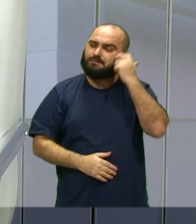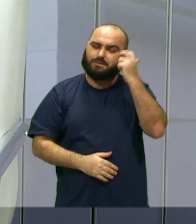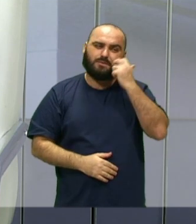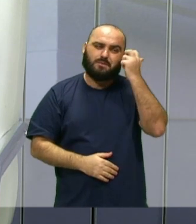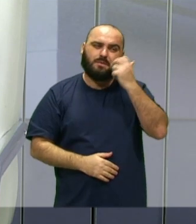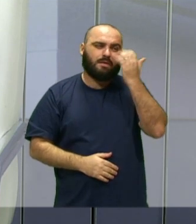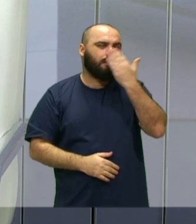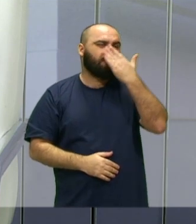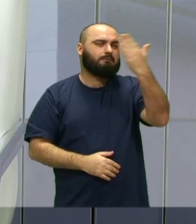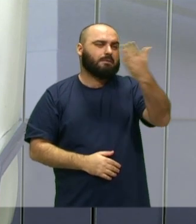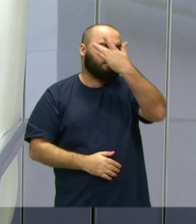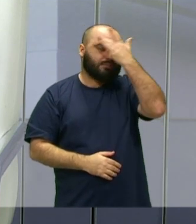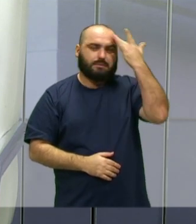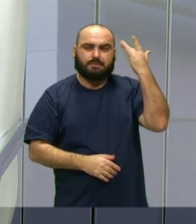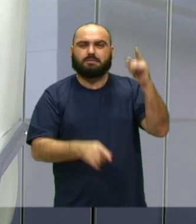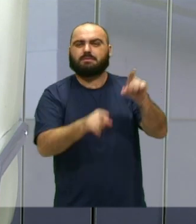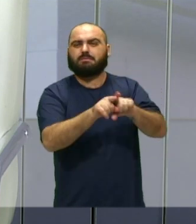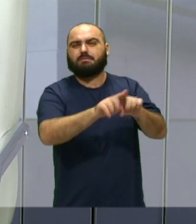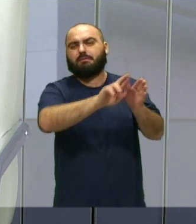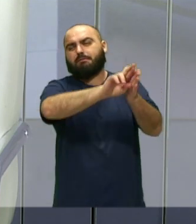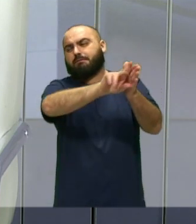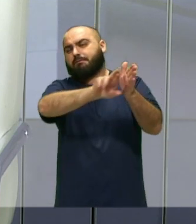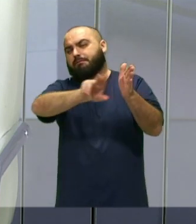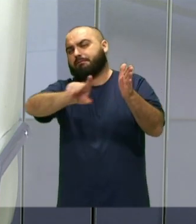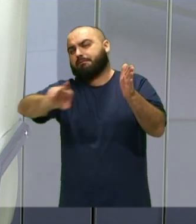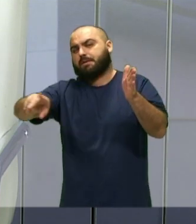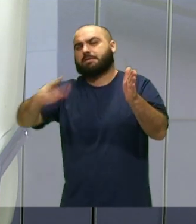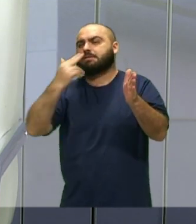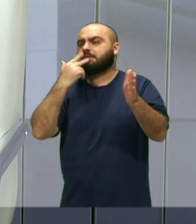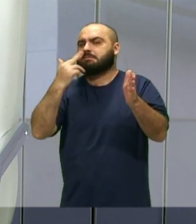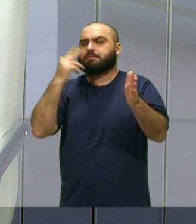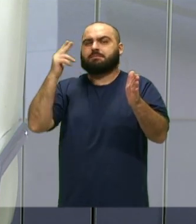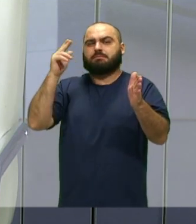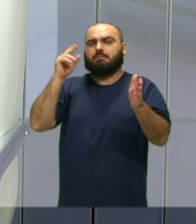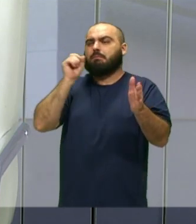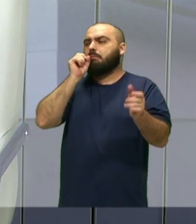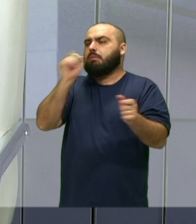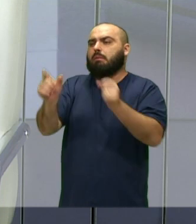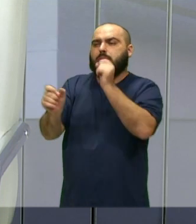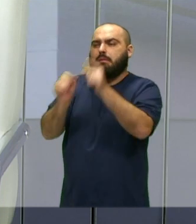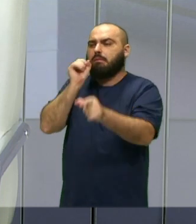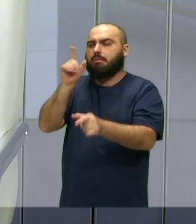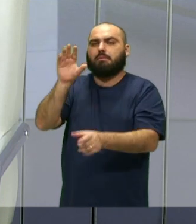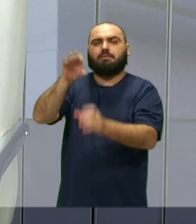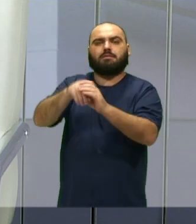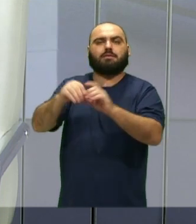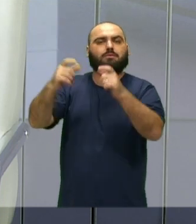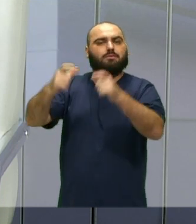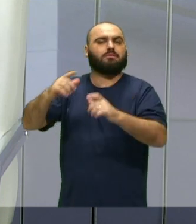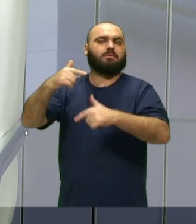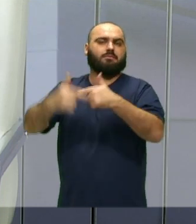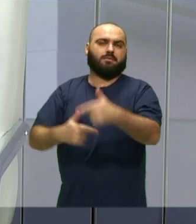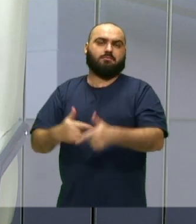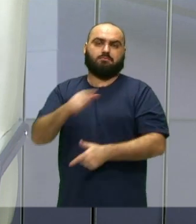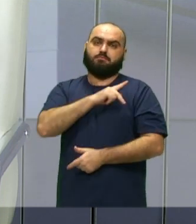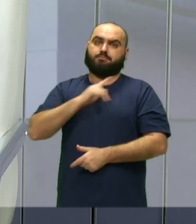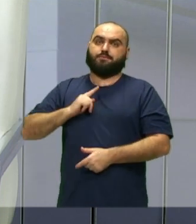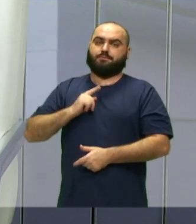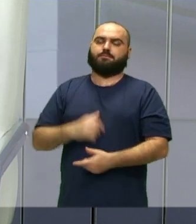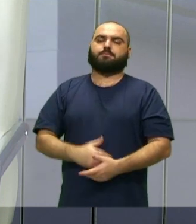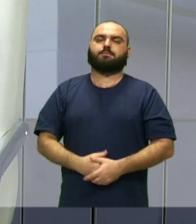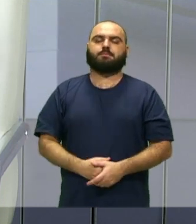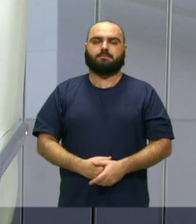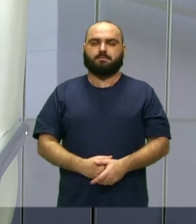outras pessoas, diversas formas assim constrangedoras no ambiente de trabalho que é público.